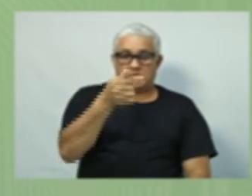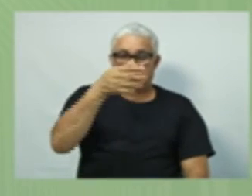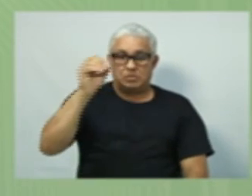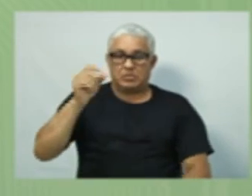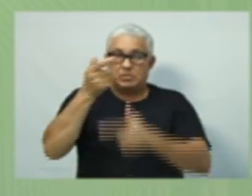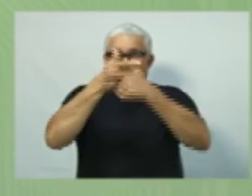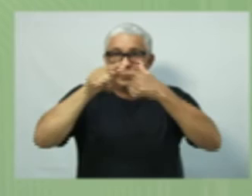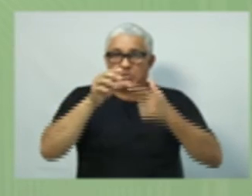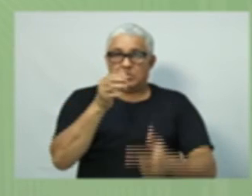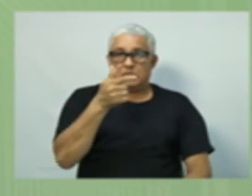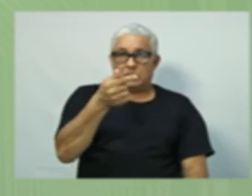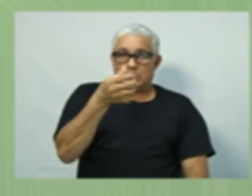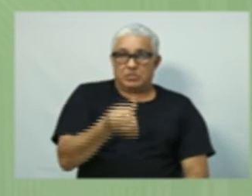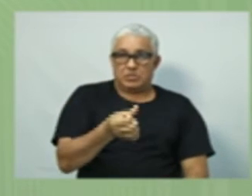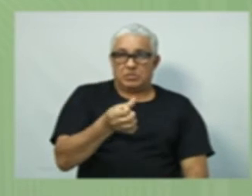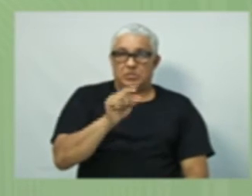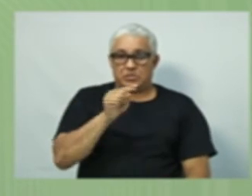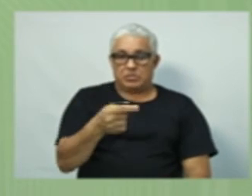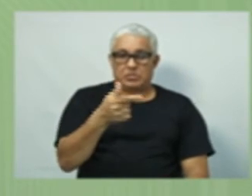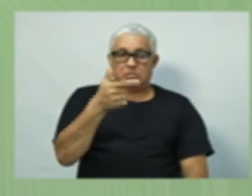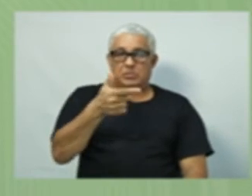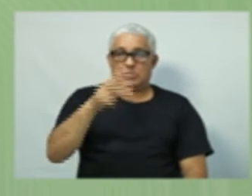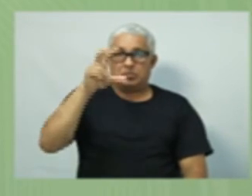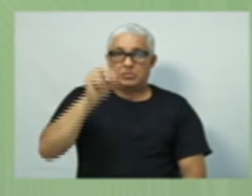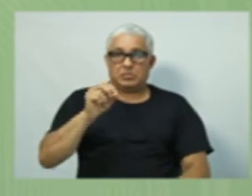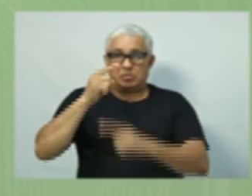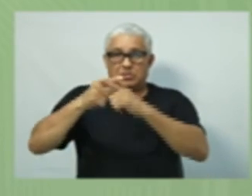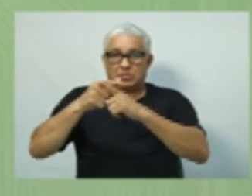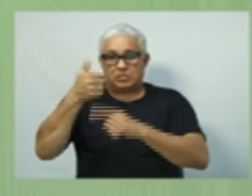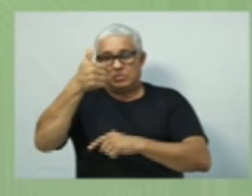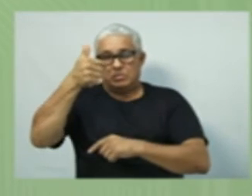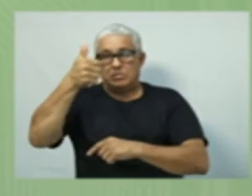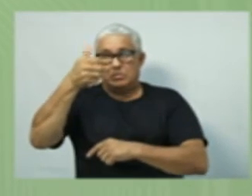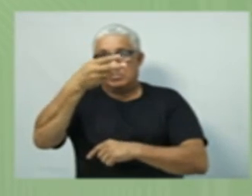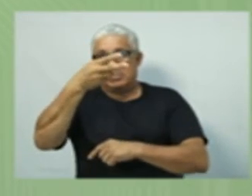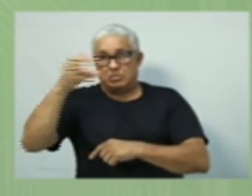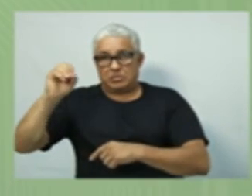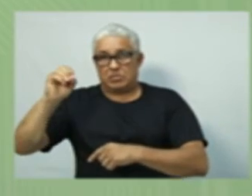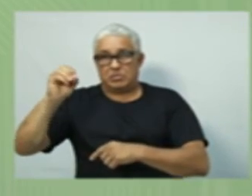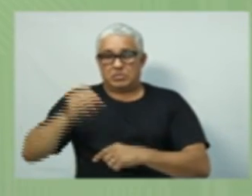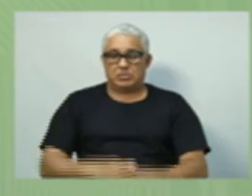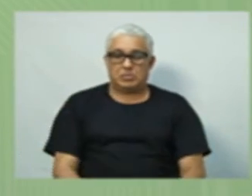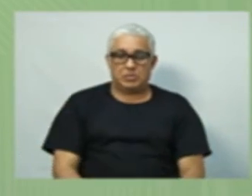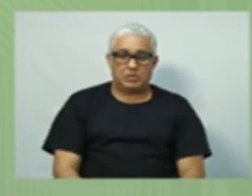estoque 6.700 quanto é meu cmv 76.200